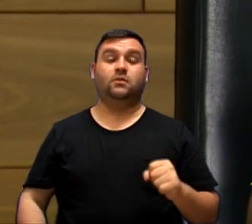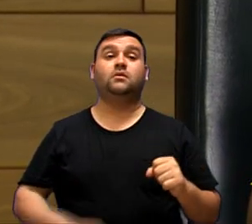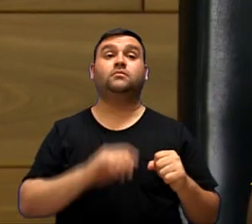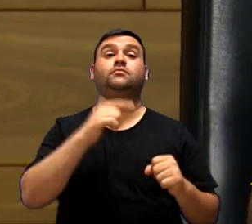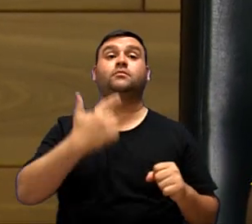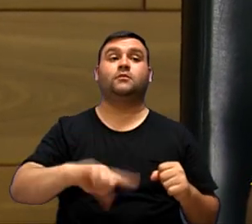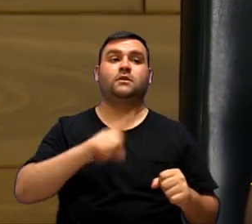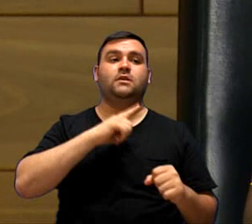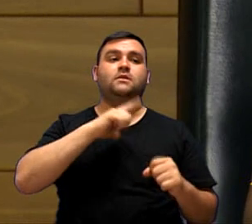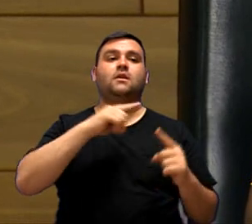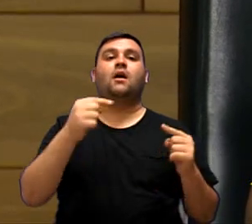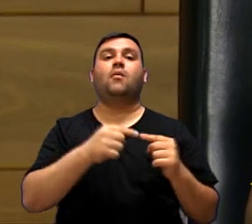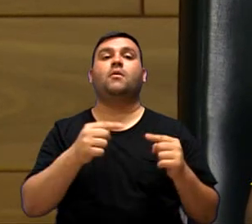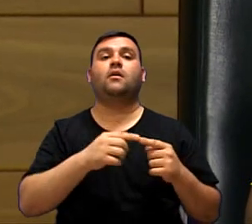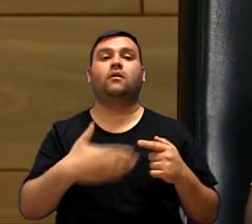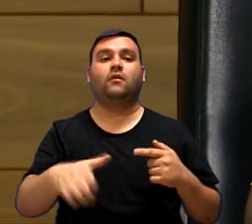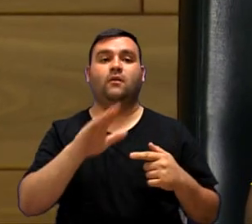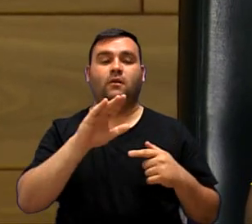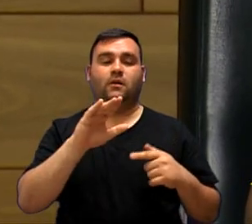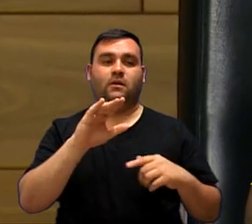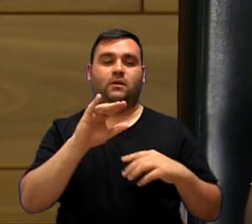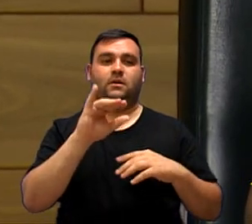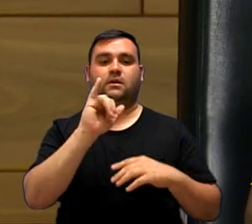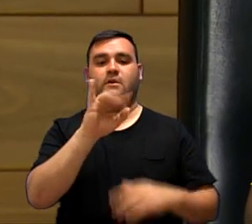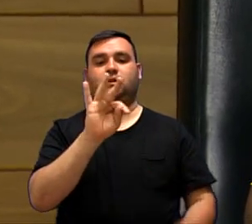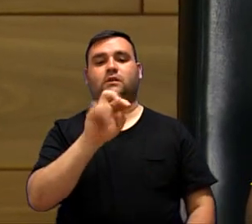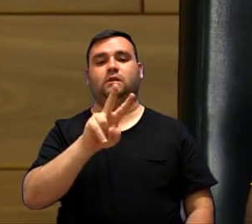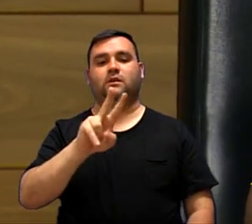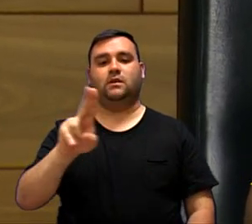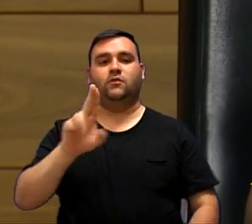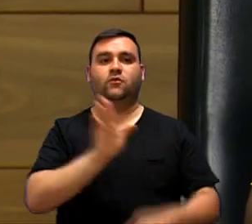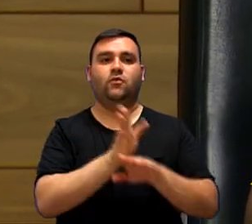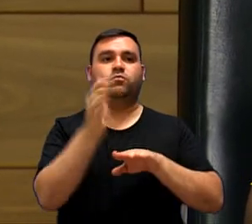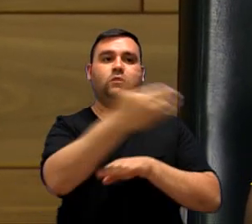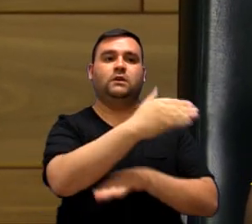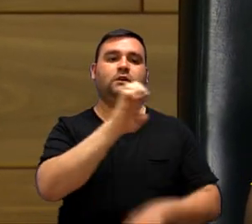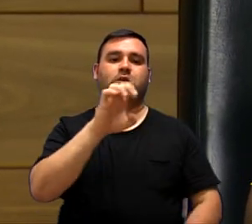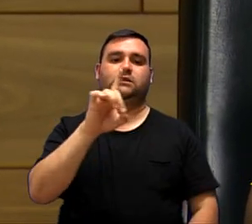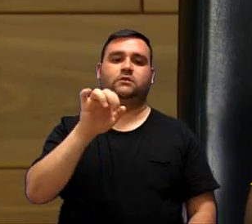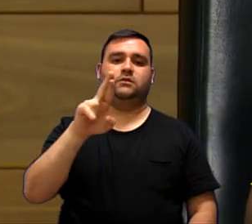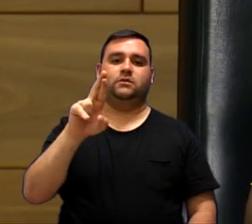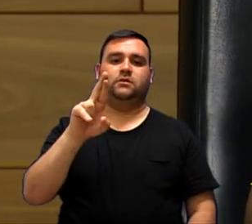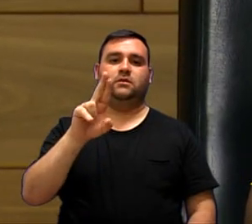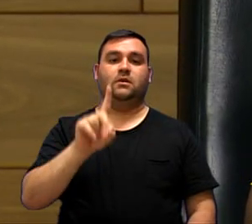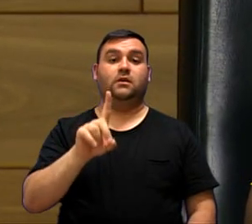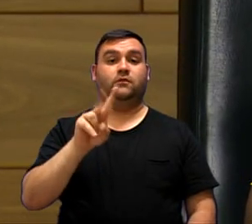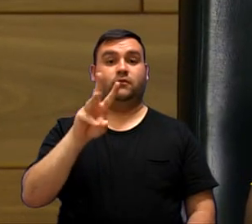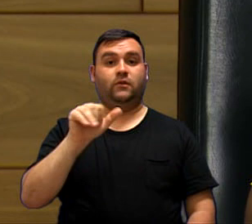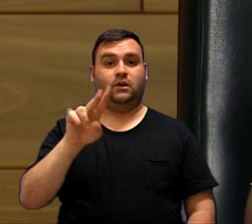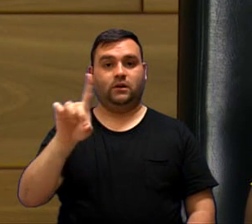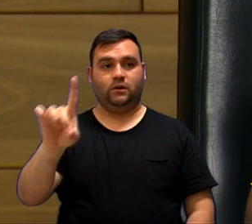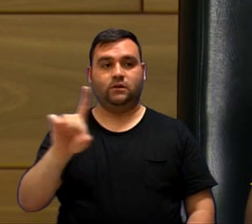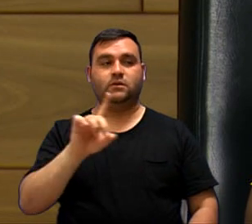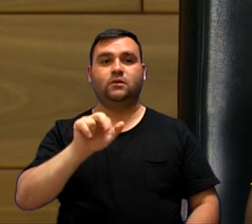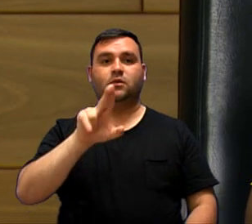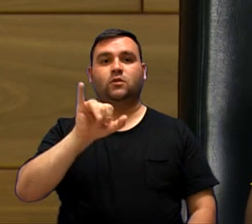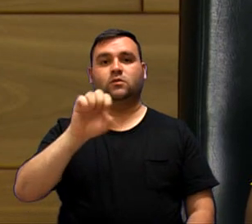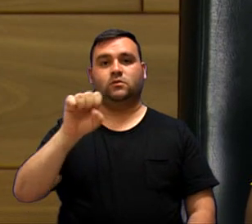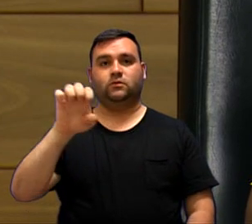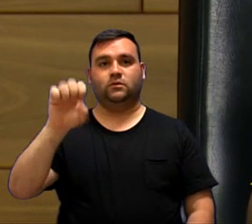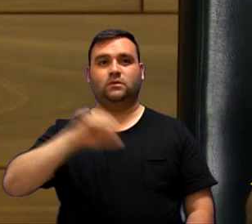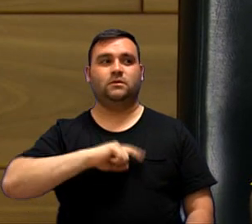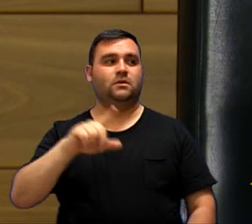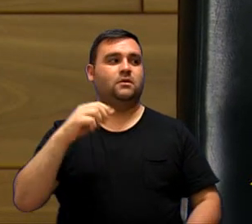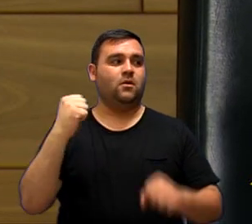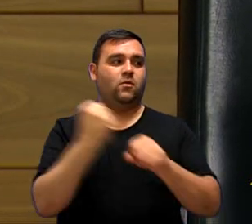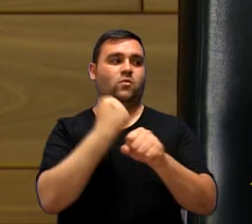R$ 10.150.858. Depois nós temos a implantação da Itavuvu, com a Edgar Frufru e a Ulisses Guimarães, que é ali uma obra de arte